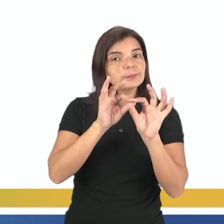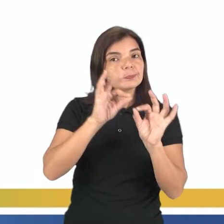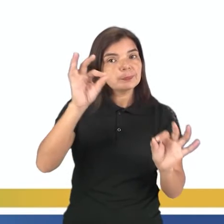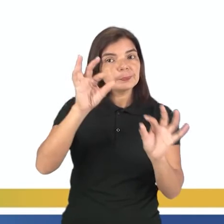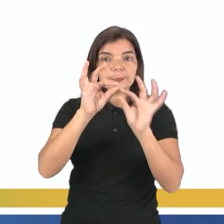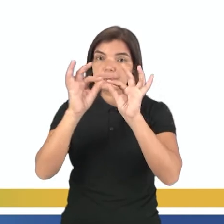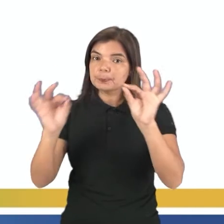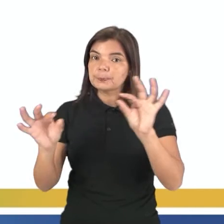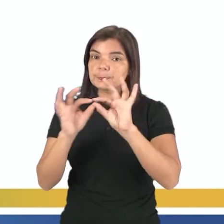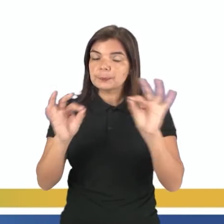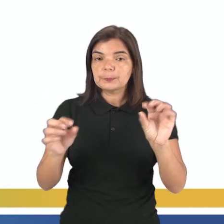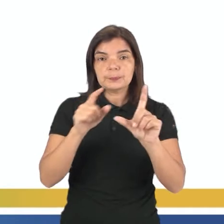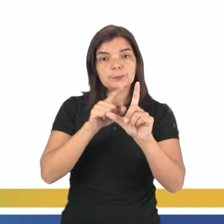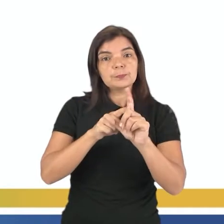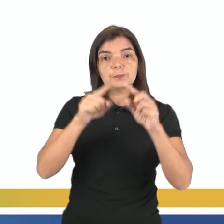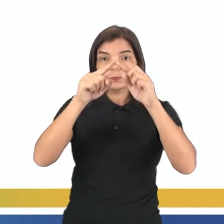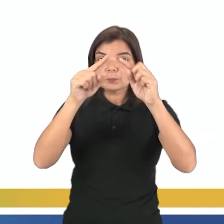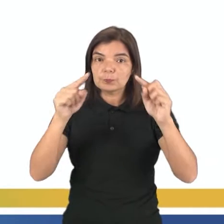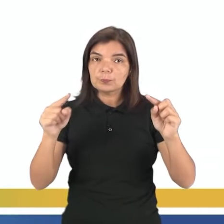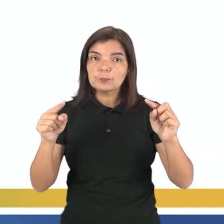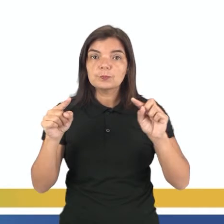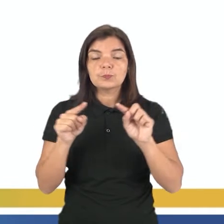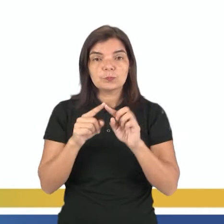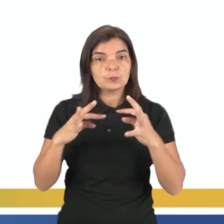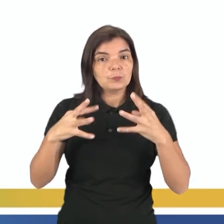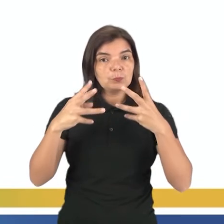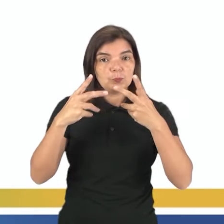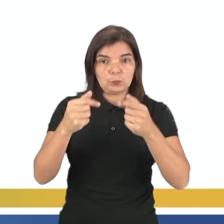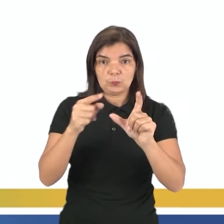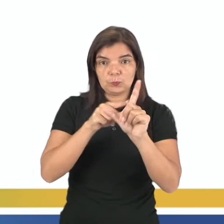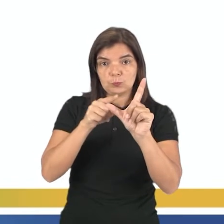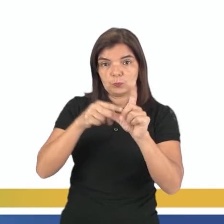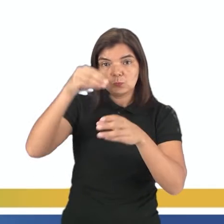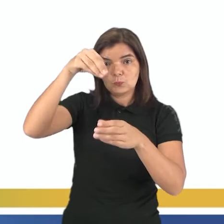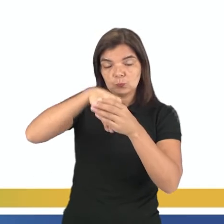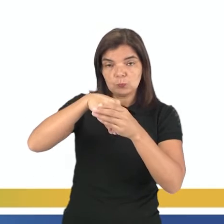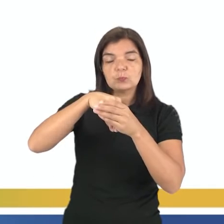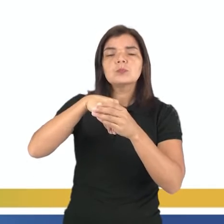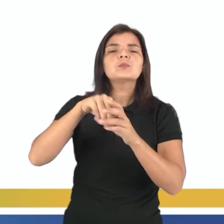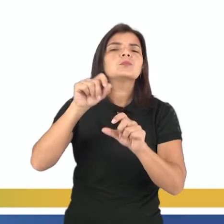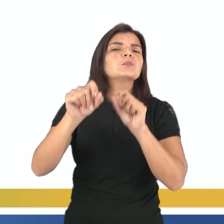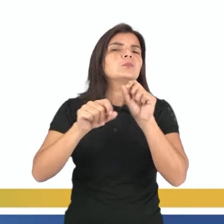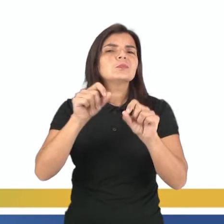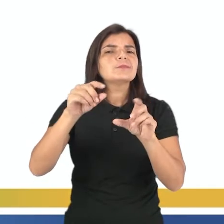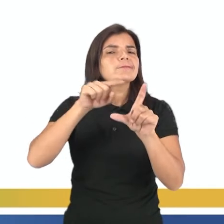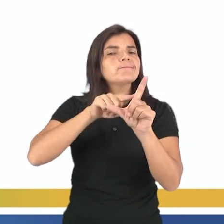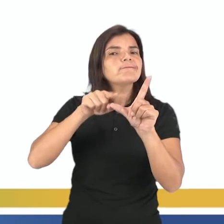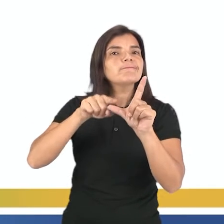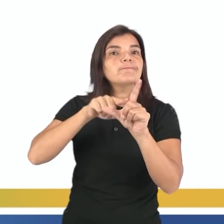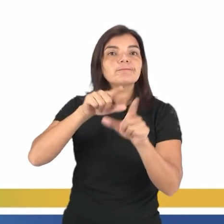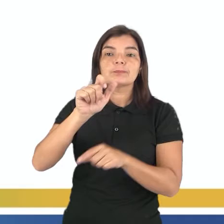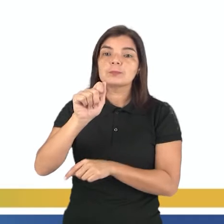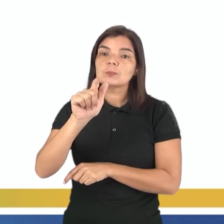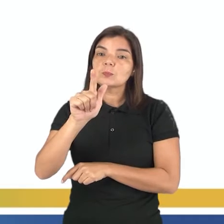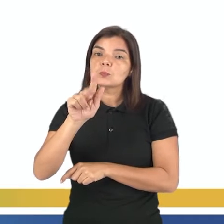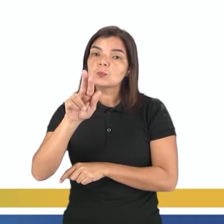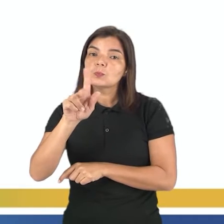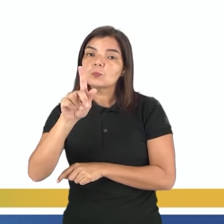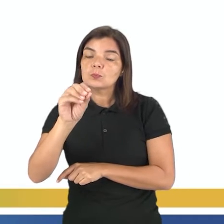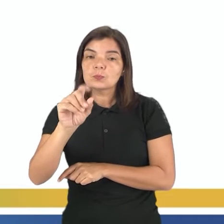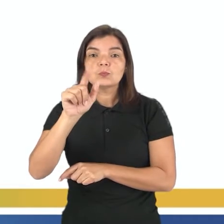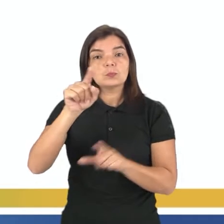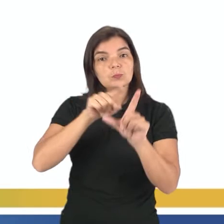deles. Então, o triângulo que possui todos os ângulos internos agudos. O que é um ângulo agudo, pessoal? A gente já falou. É um